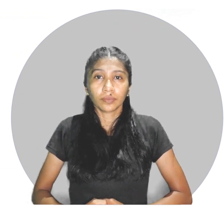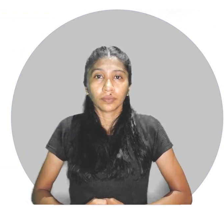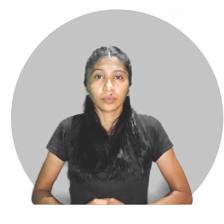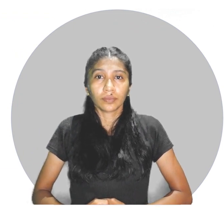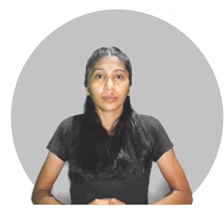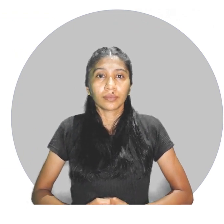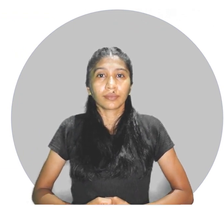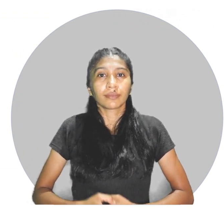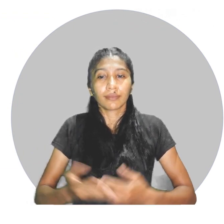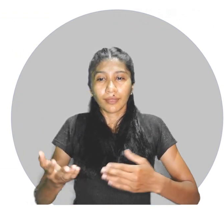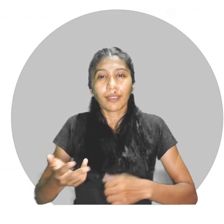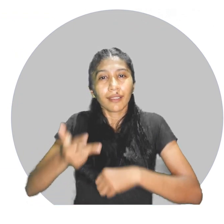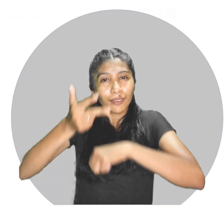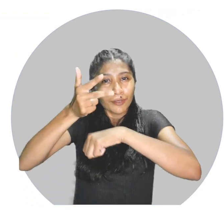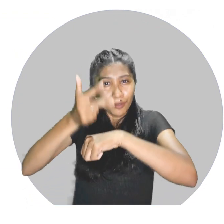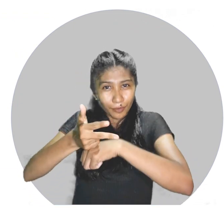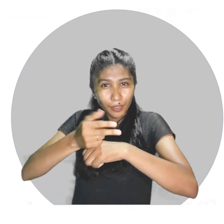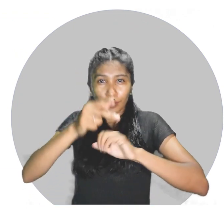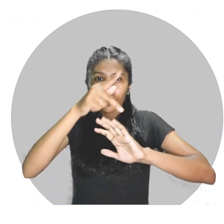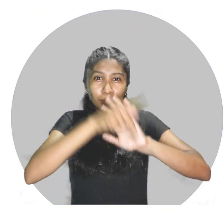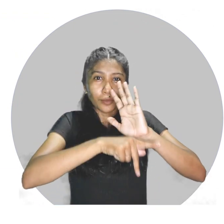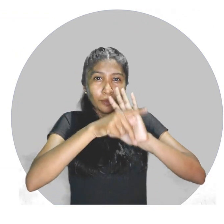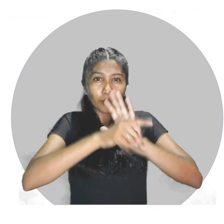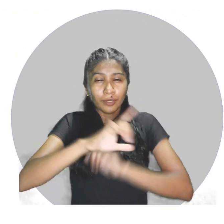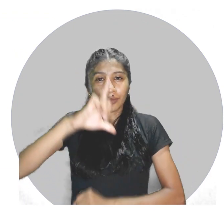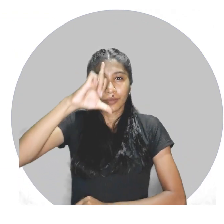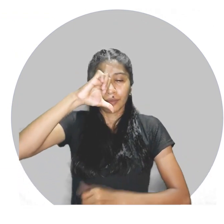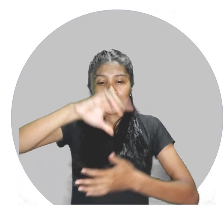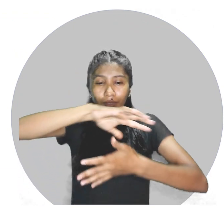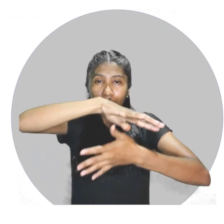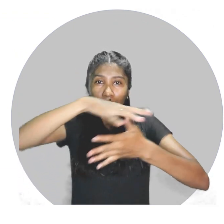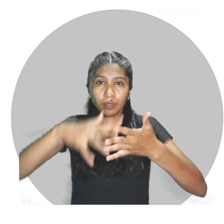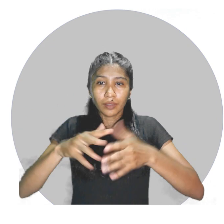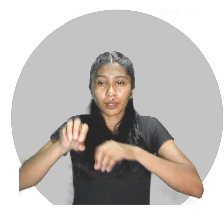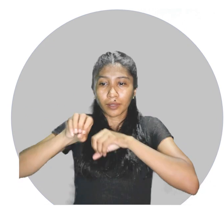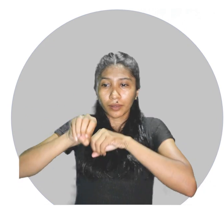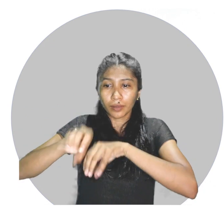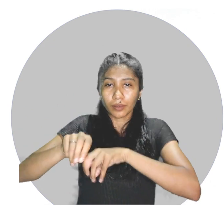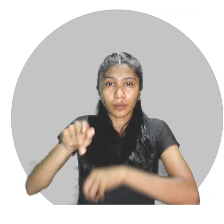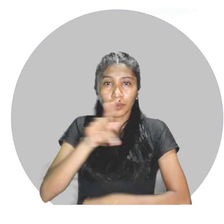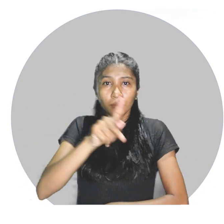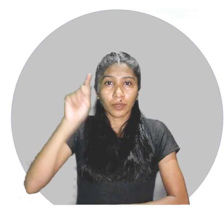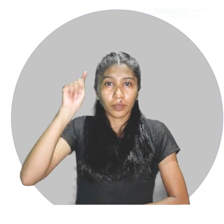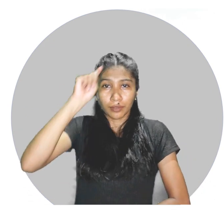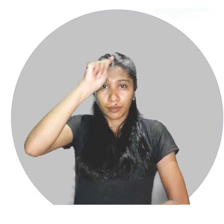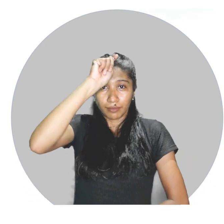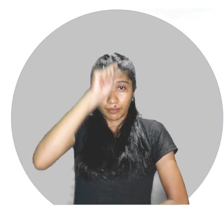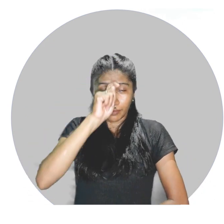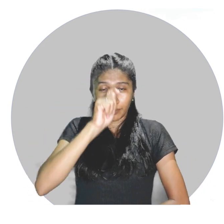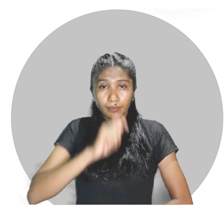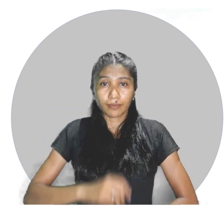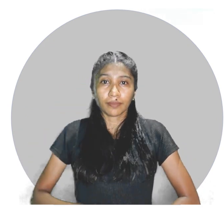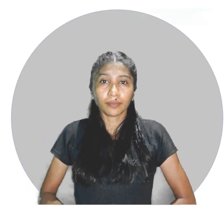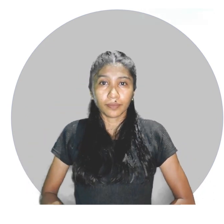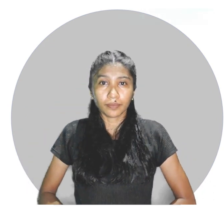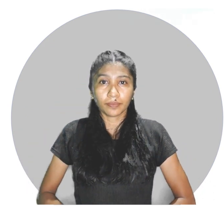Este foi mais um vídeo do projeto Latim Libras, ministrado pelo professor Everson Fernandes